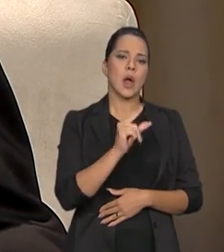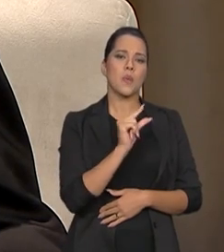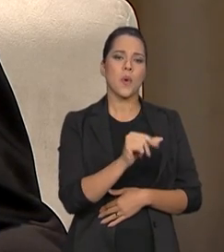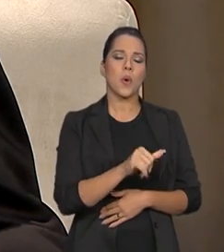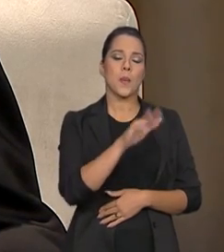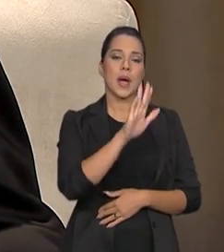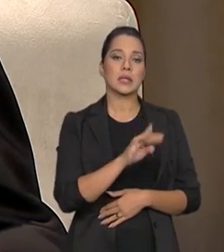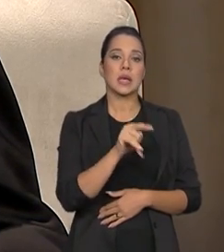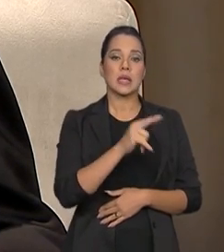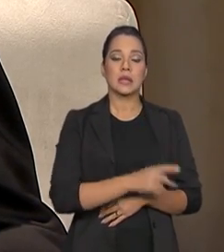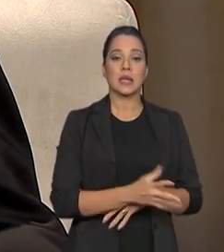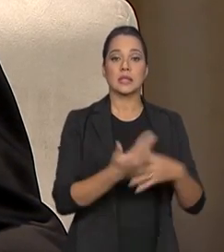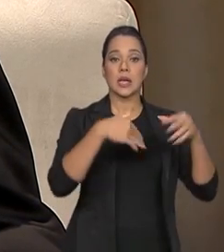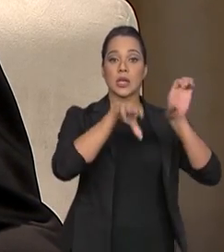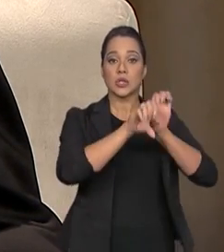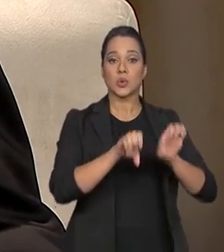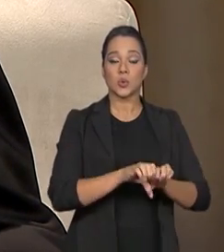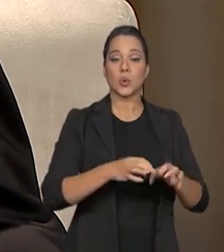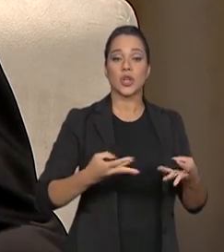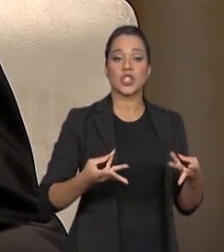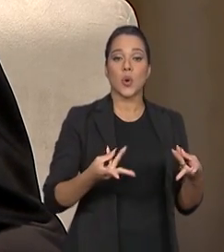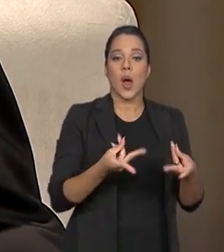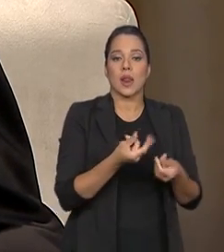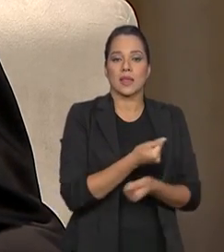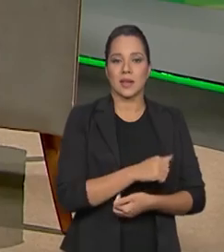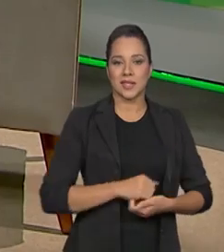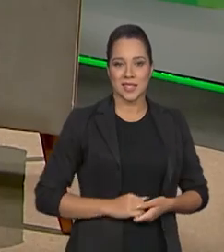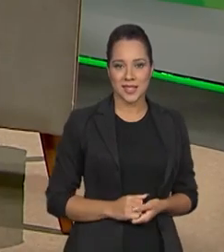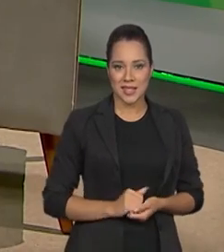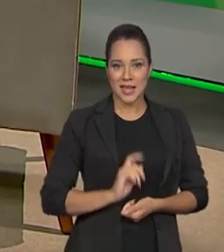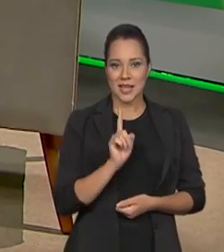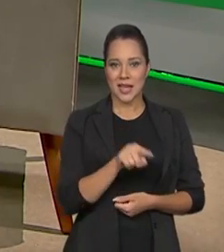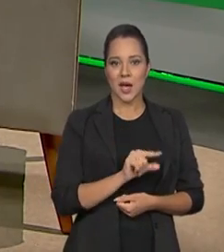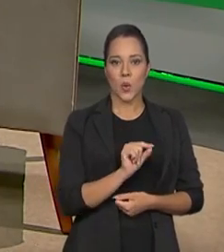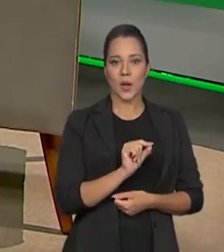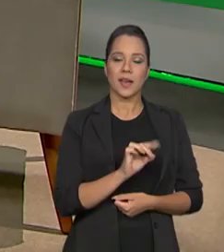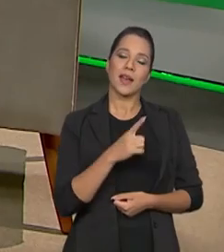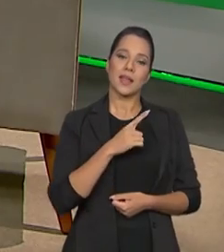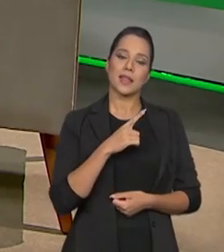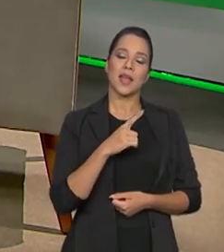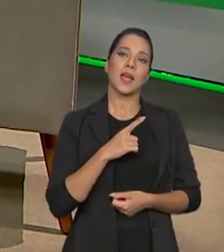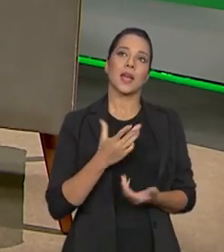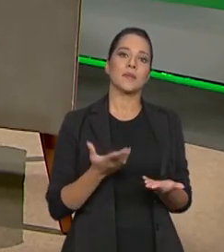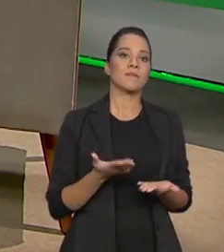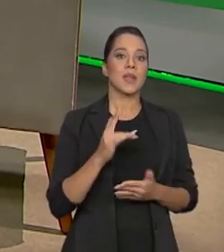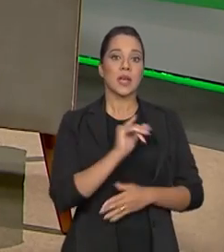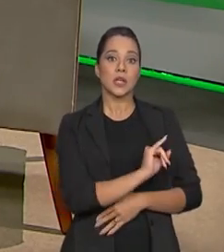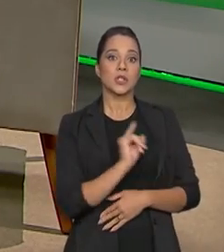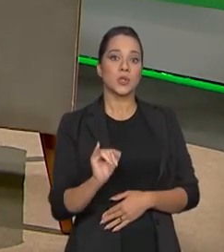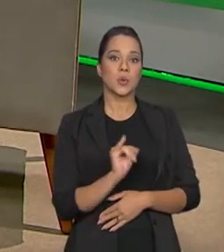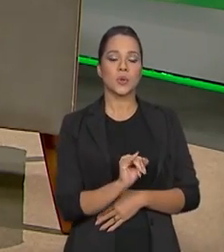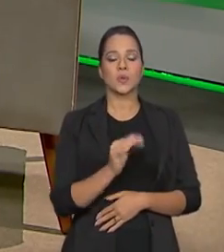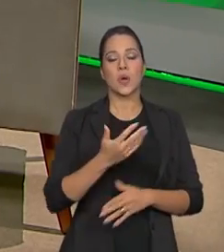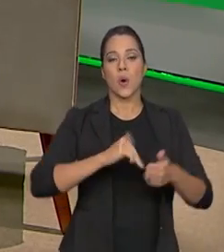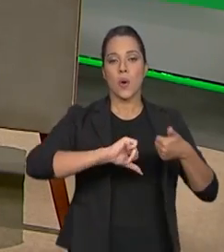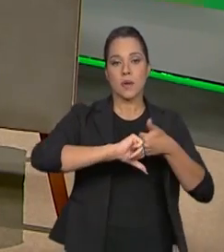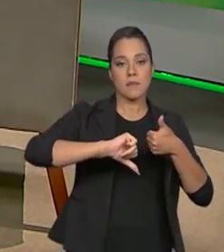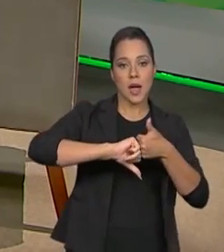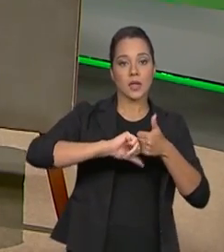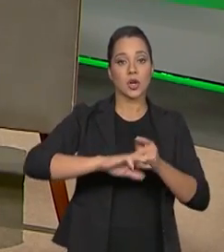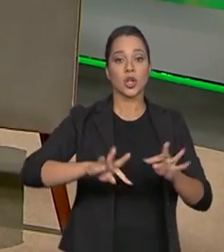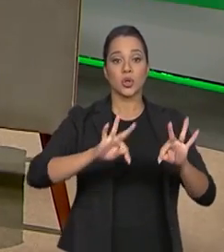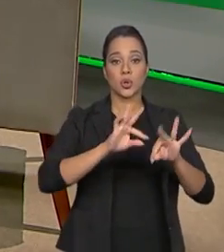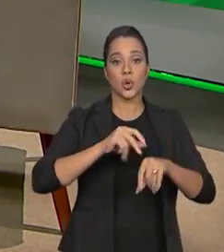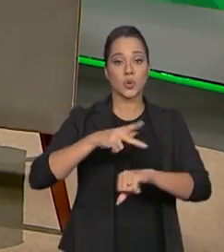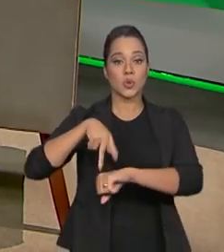falar um pouquinho dessa infraestrutura de qualidade né que é uma questão que está envolvendo institutos como INMETRO em